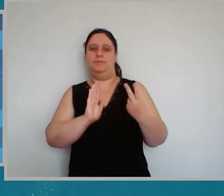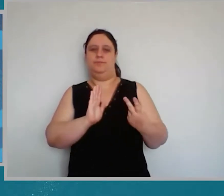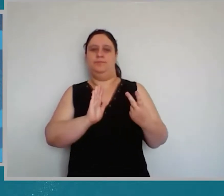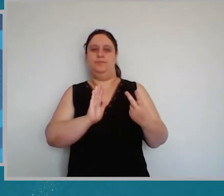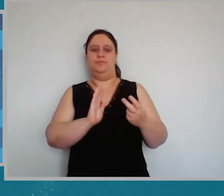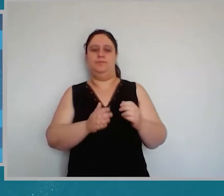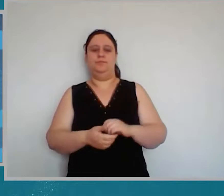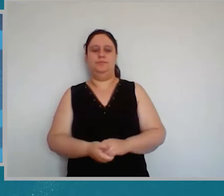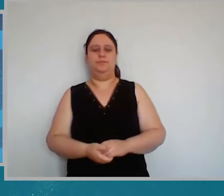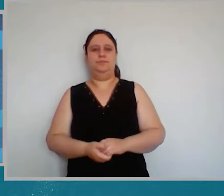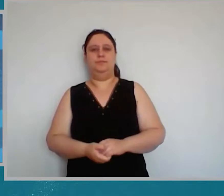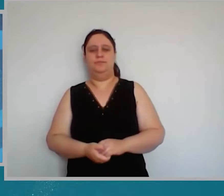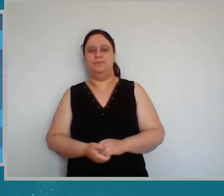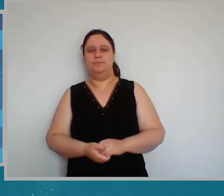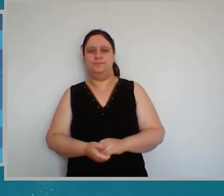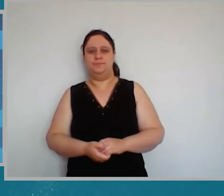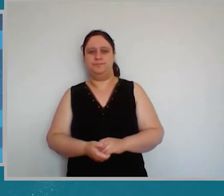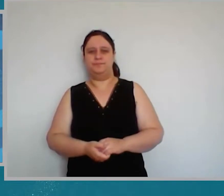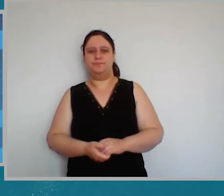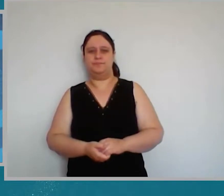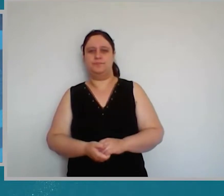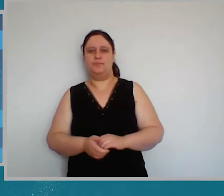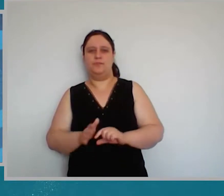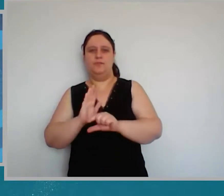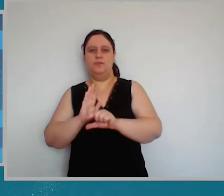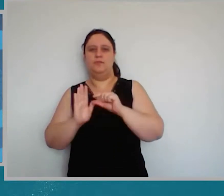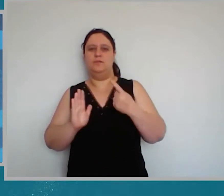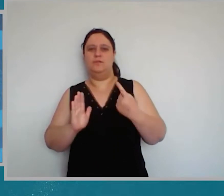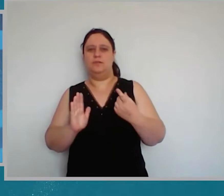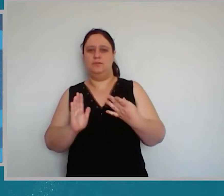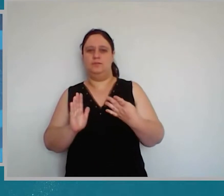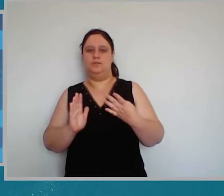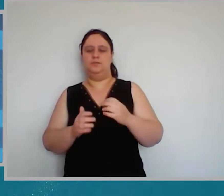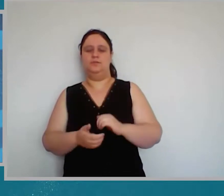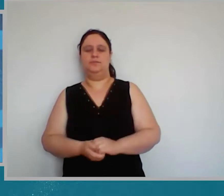Hebreus, capítulo 2, versículo 14,